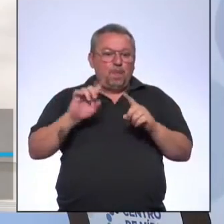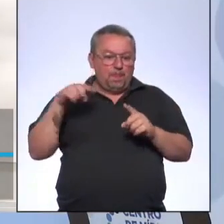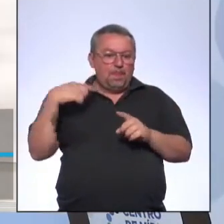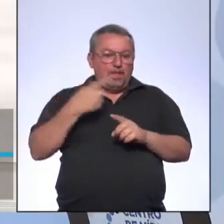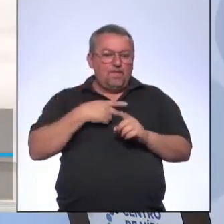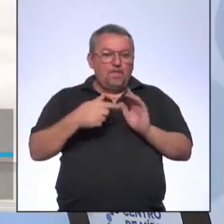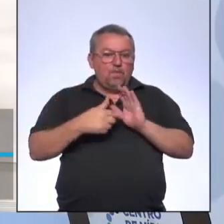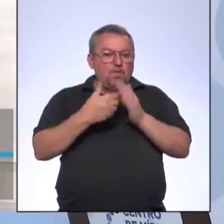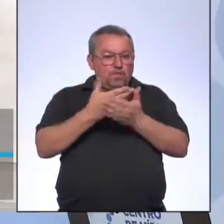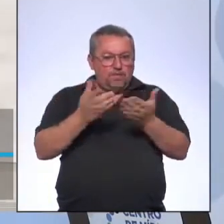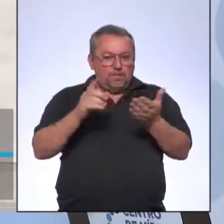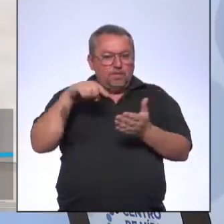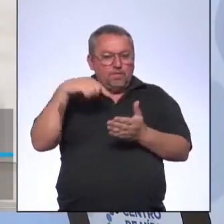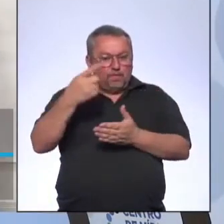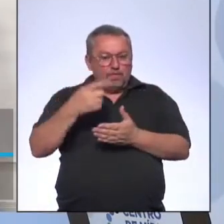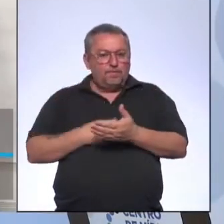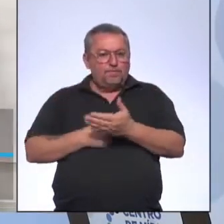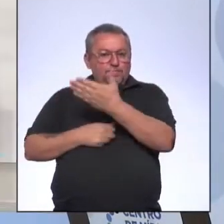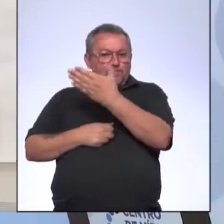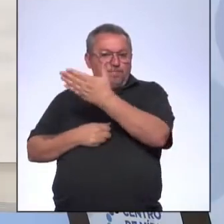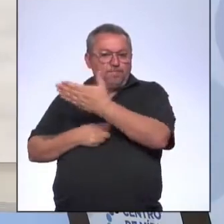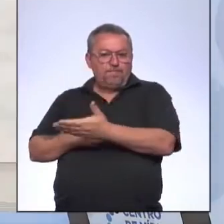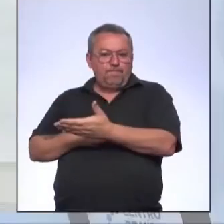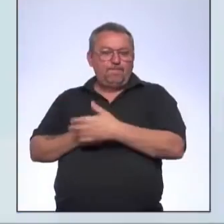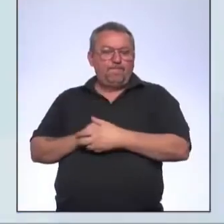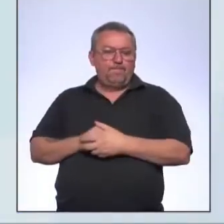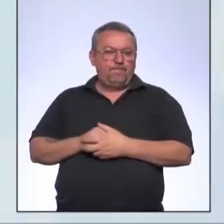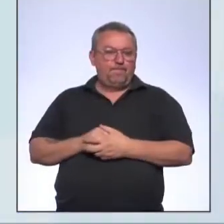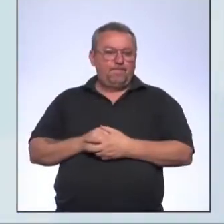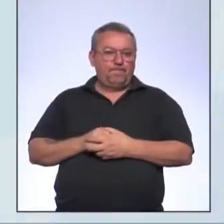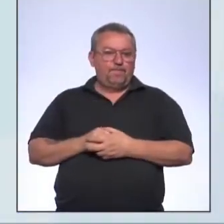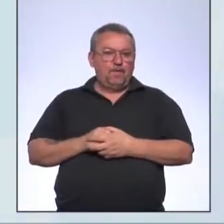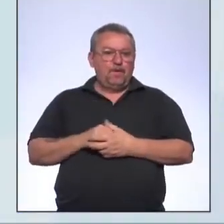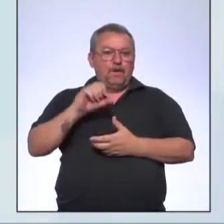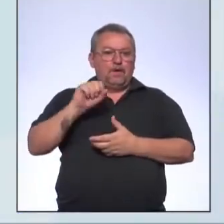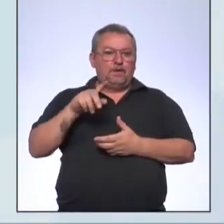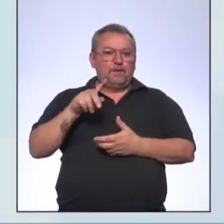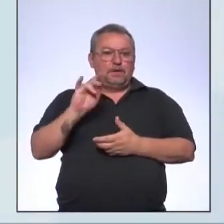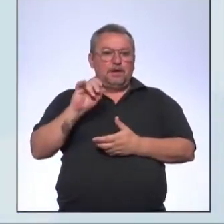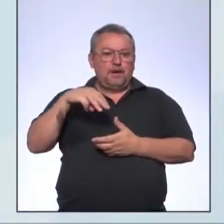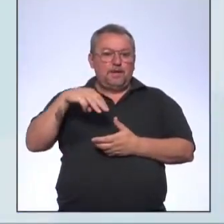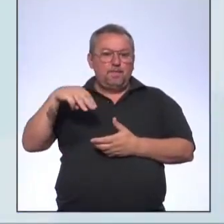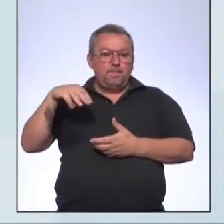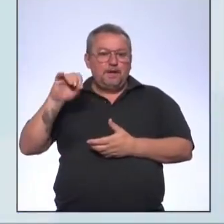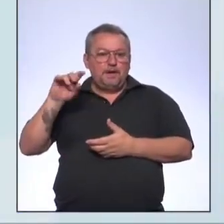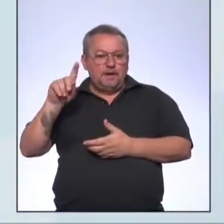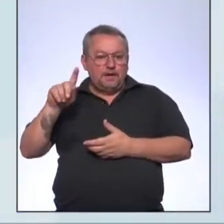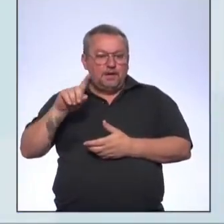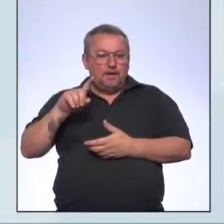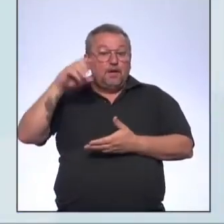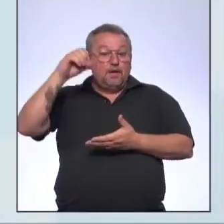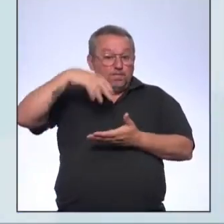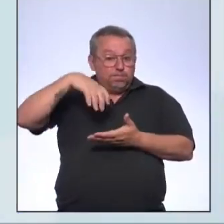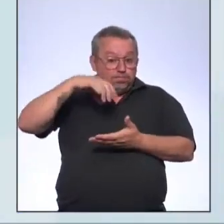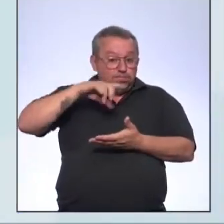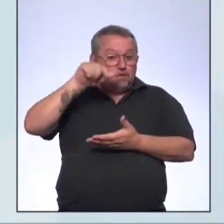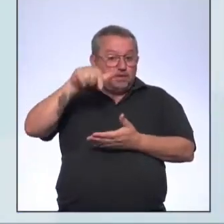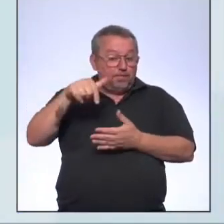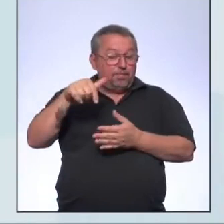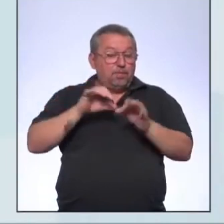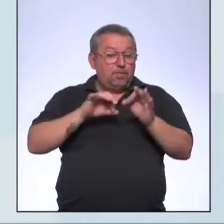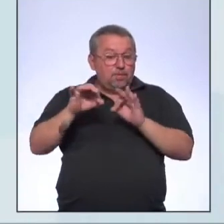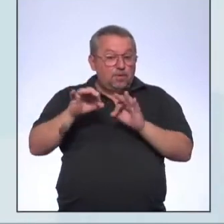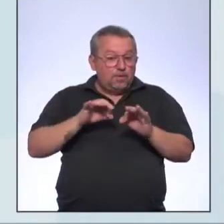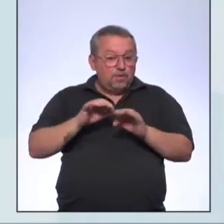vamos colocar aqui na próxima tela para vocês. Dê um print na tela e depois você organiza o seu caderno.